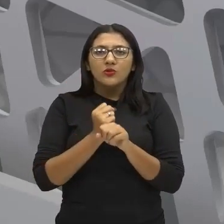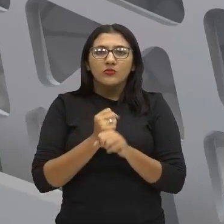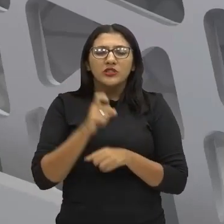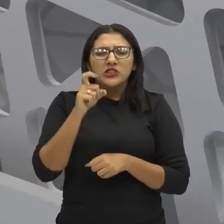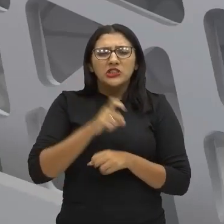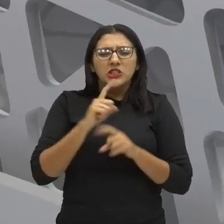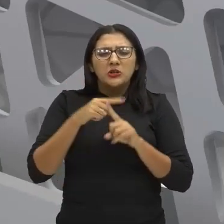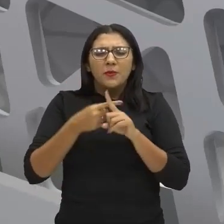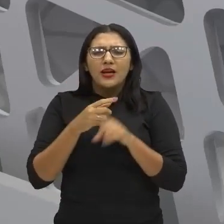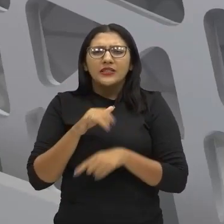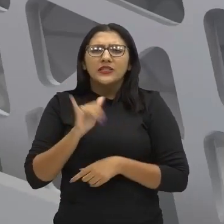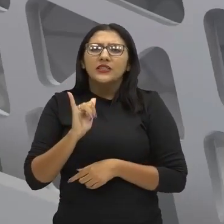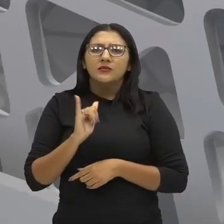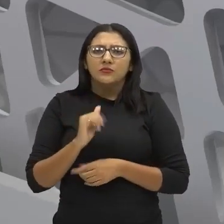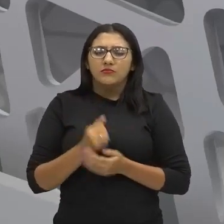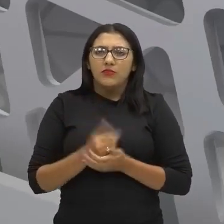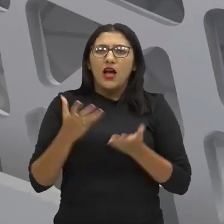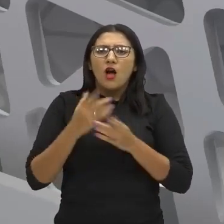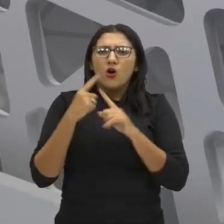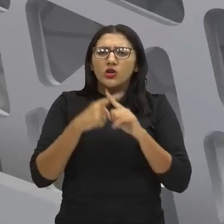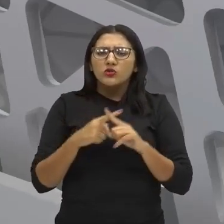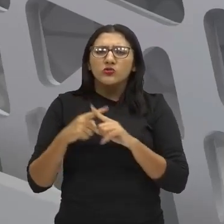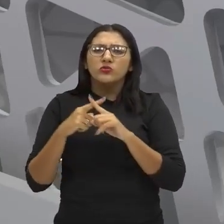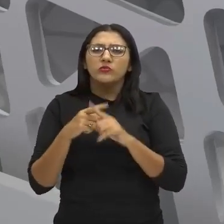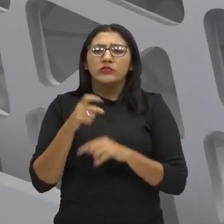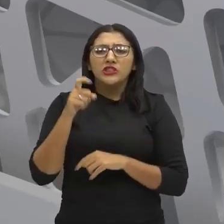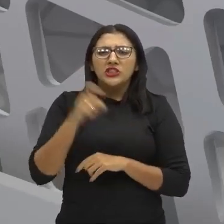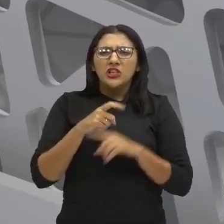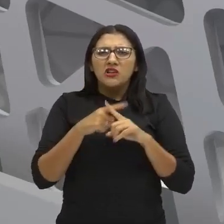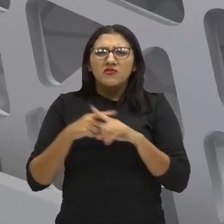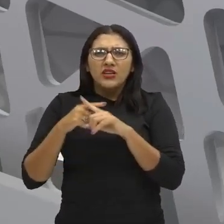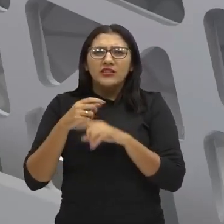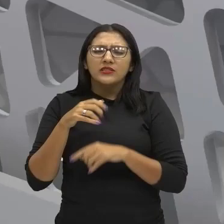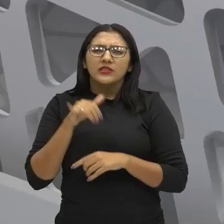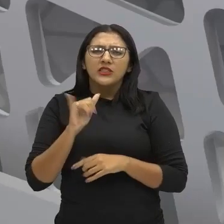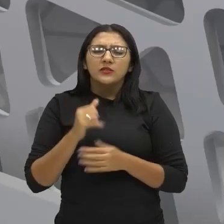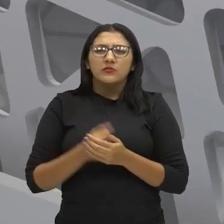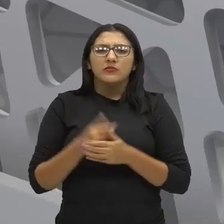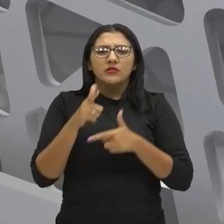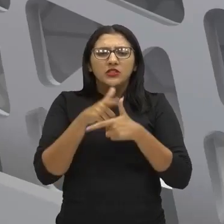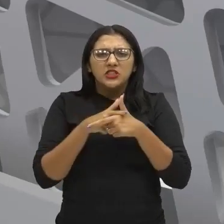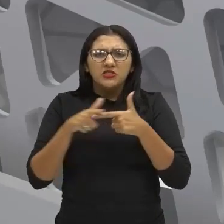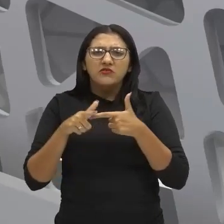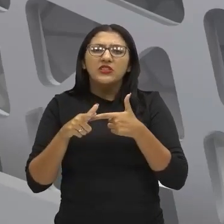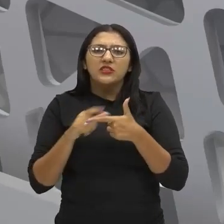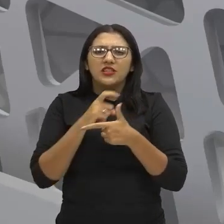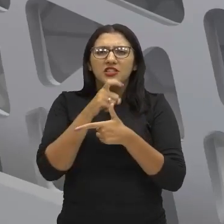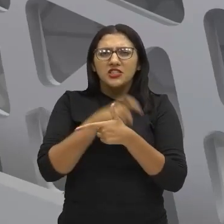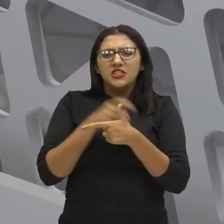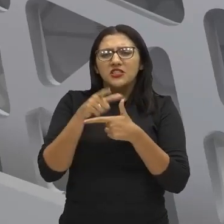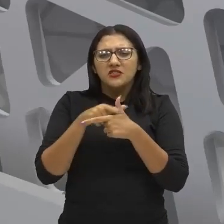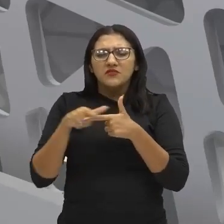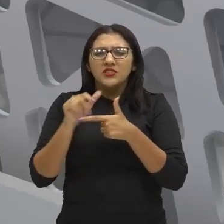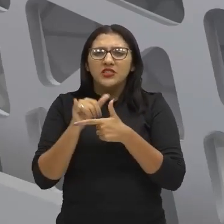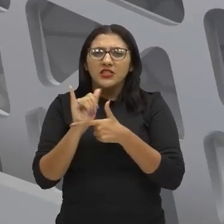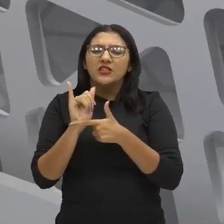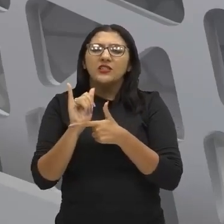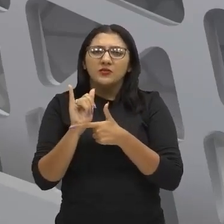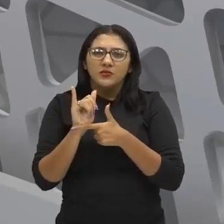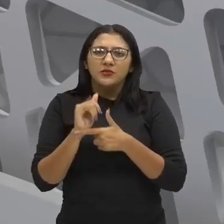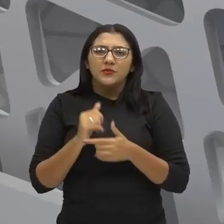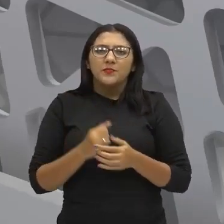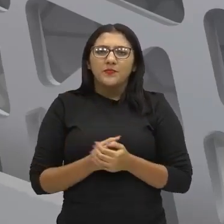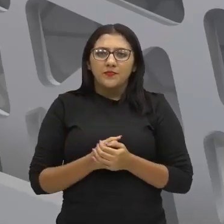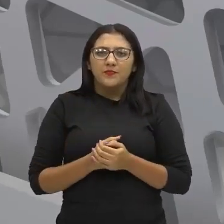y. Multiplica esses dois números, x vezes y. Divide esses dois números, ou seja, o x por y. X sobre